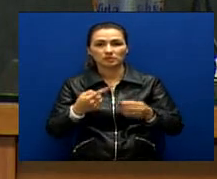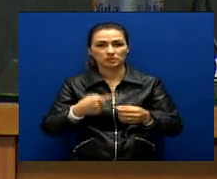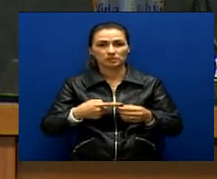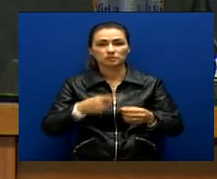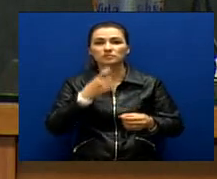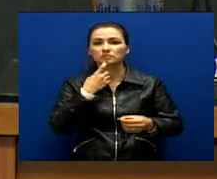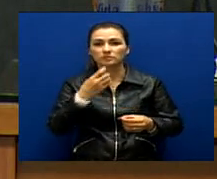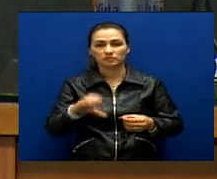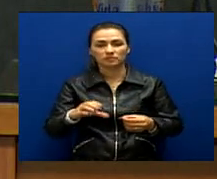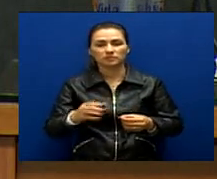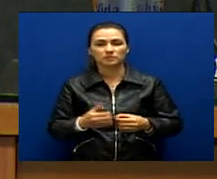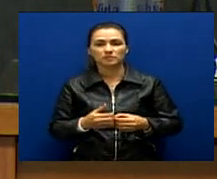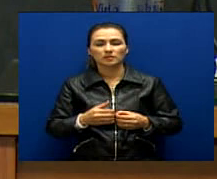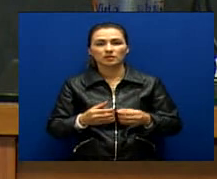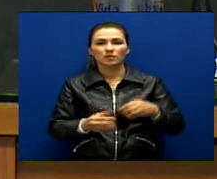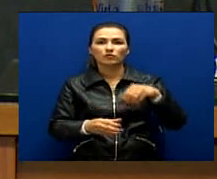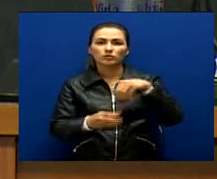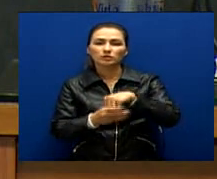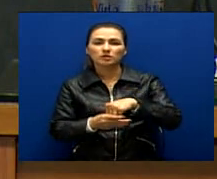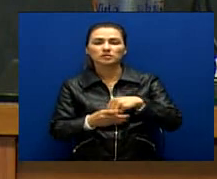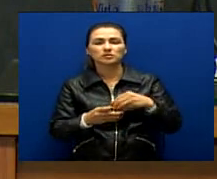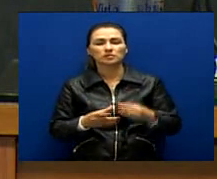o governo